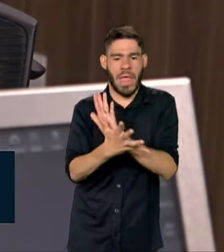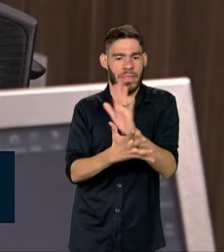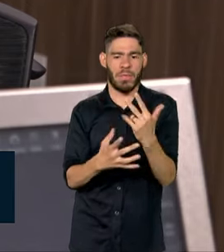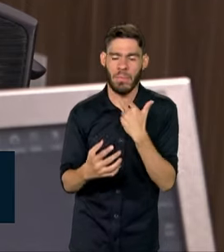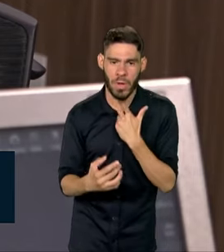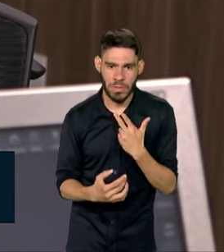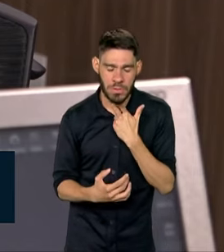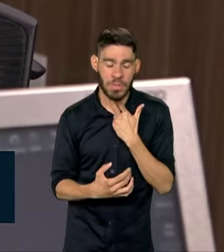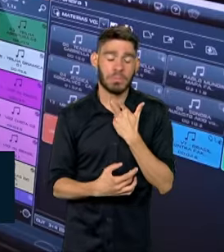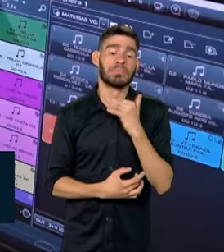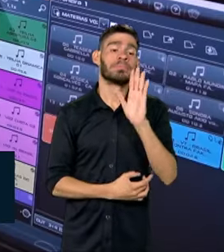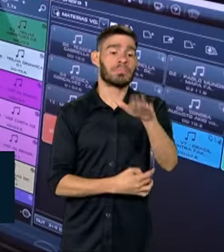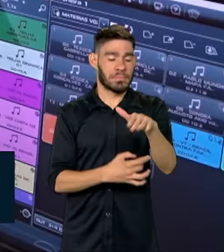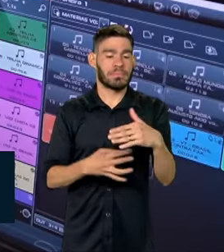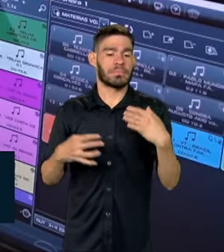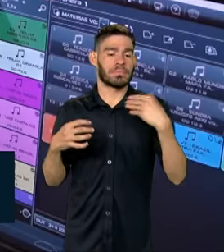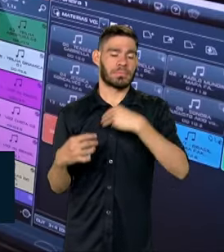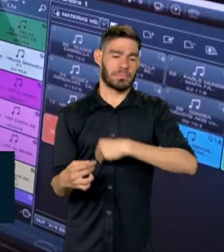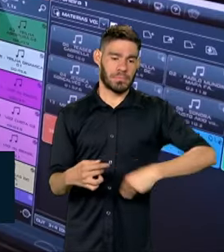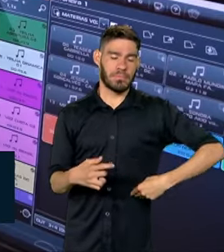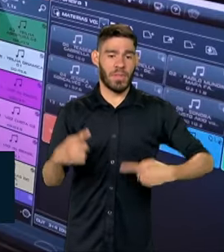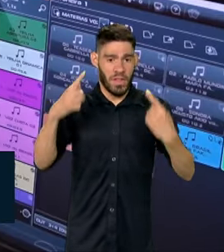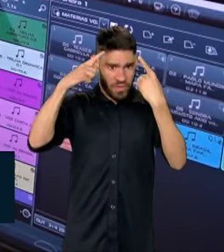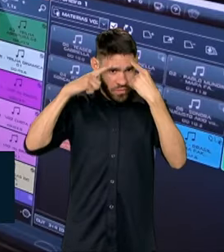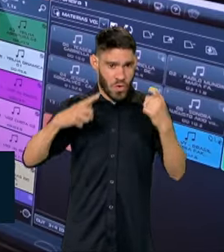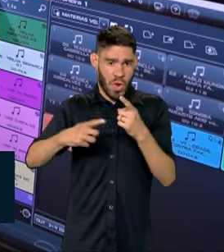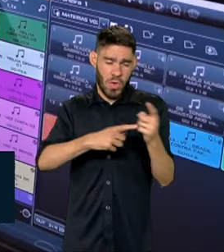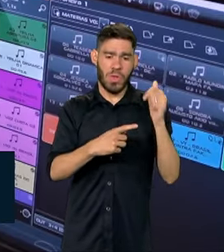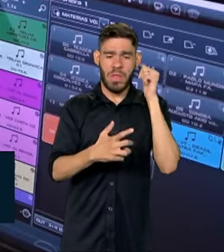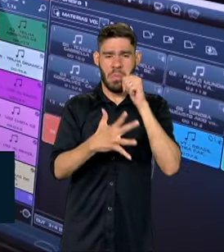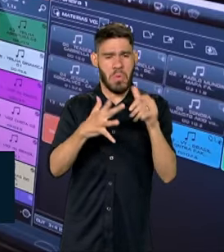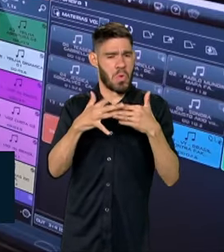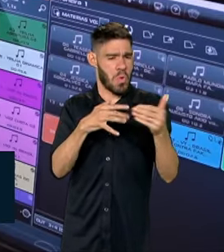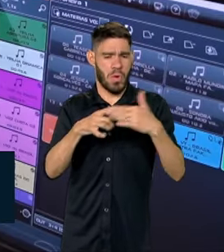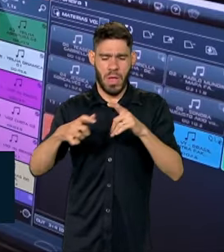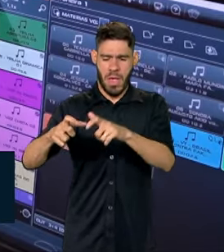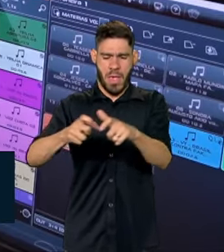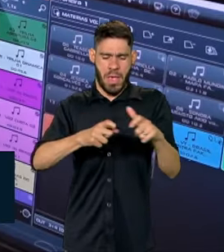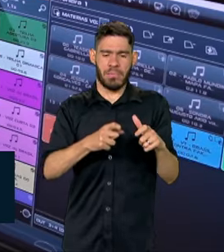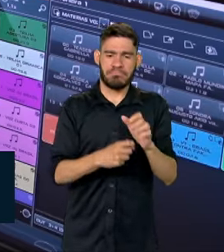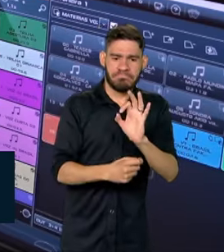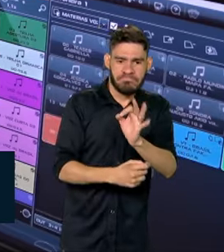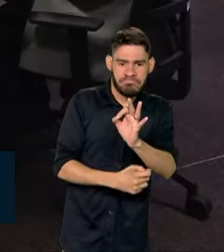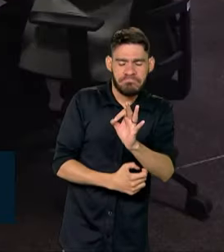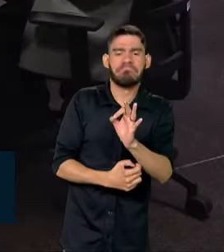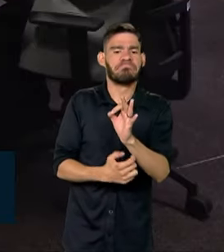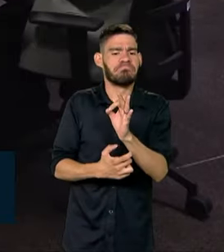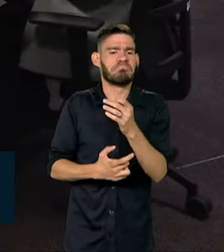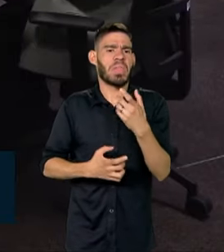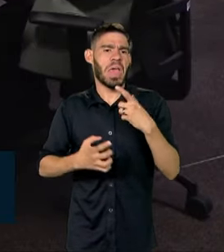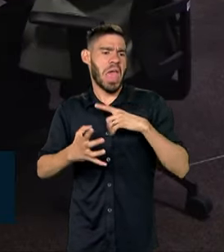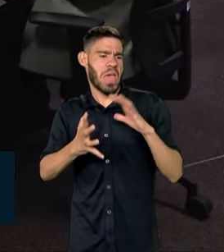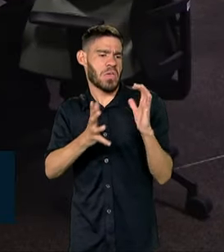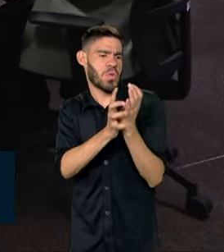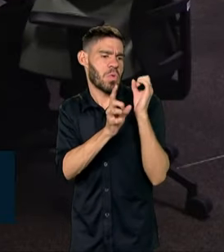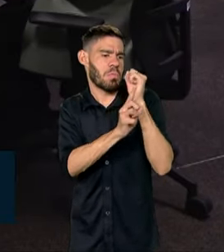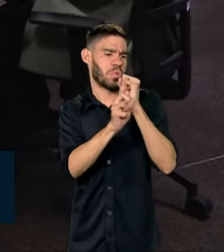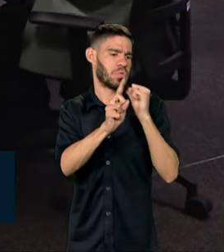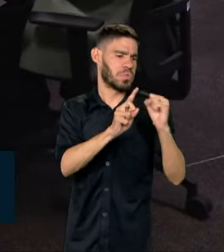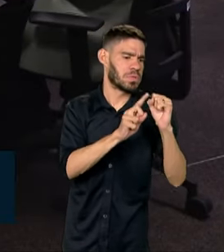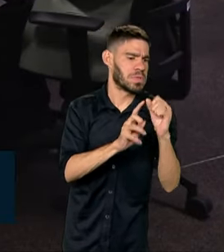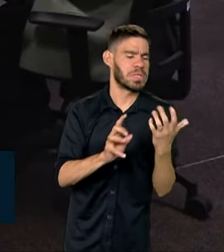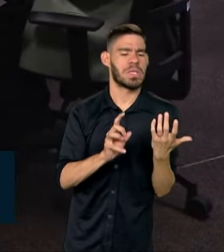né? Agora, ministra, a violência contra a mulher pode estar em qualquer lugar, em qualquer ambiente, não tem a ver com classe social, nem